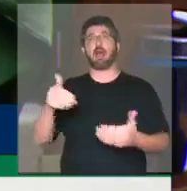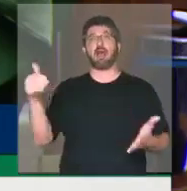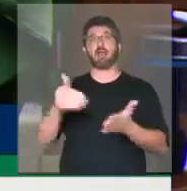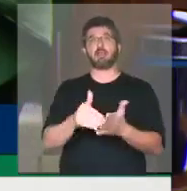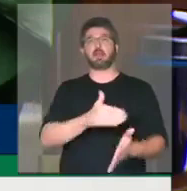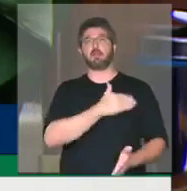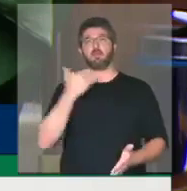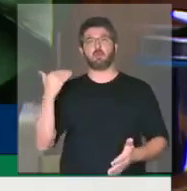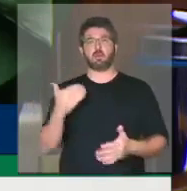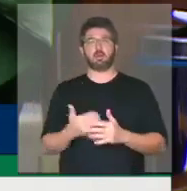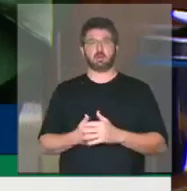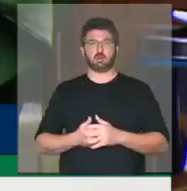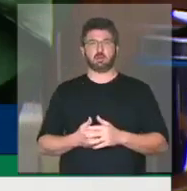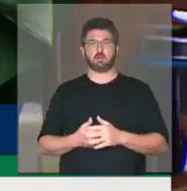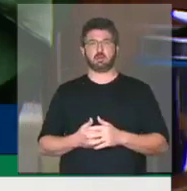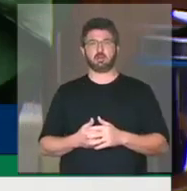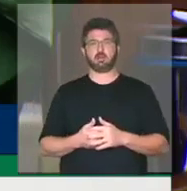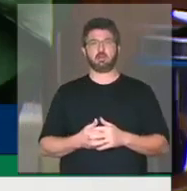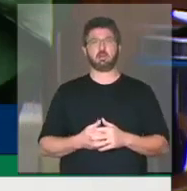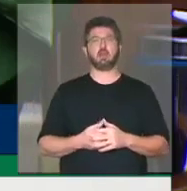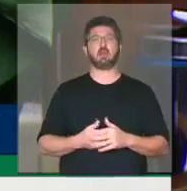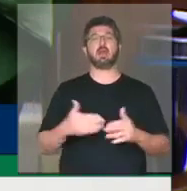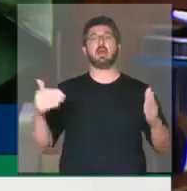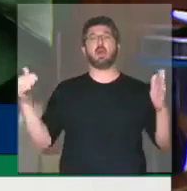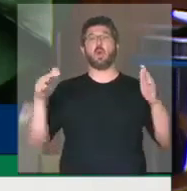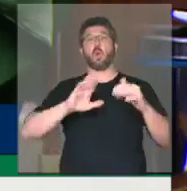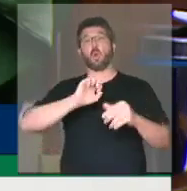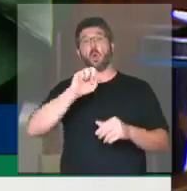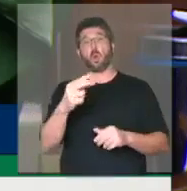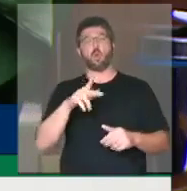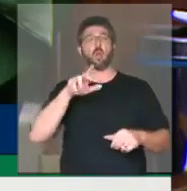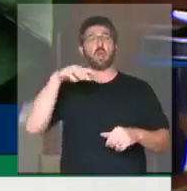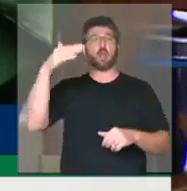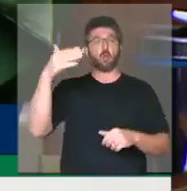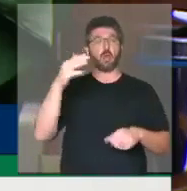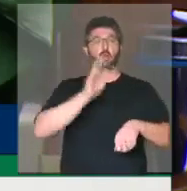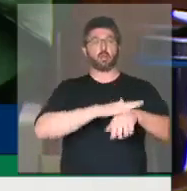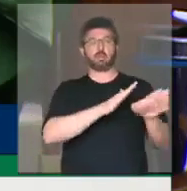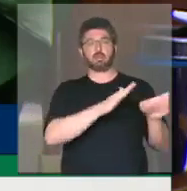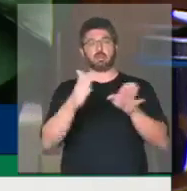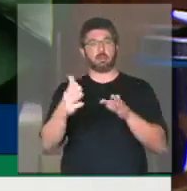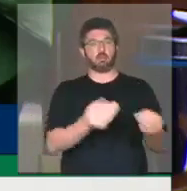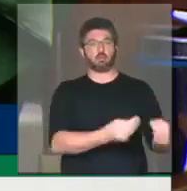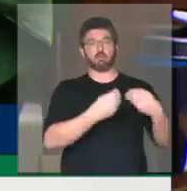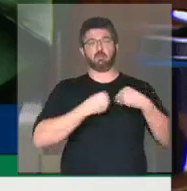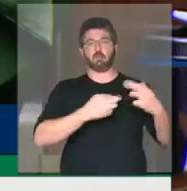vivesse e enquanto durasse a outorga que lhe foi dada pela legitimidade popular.